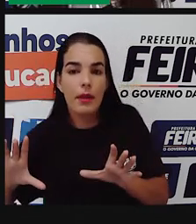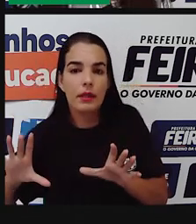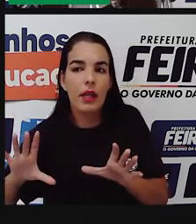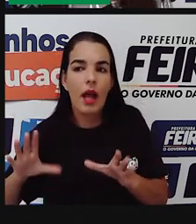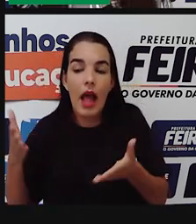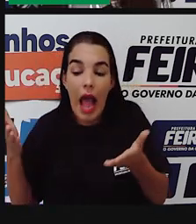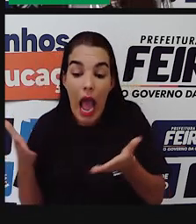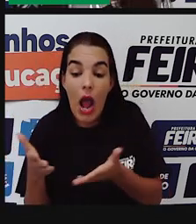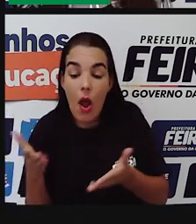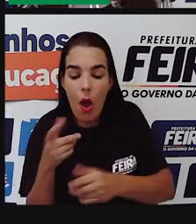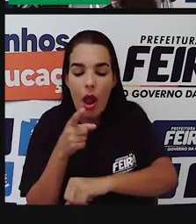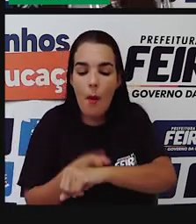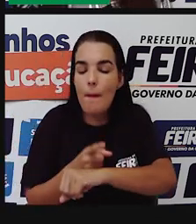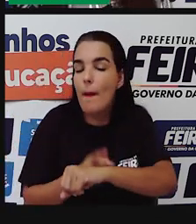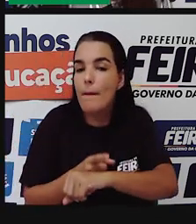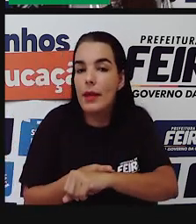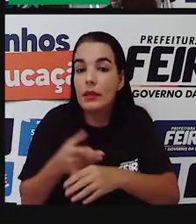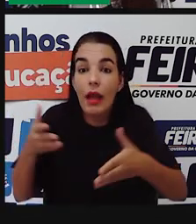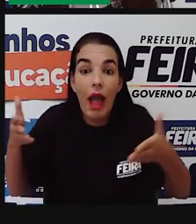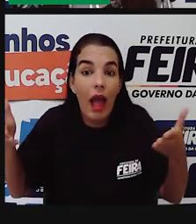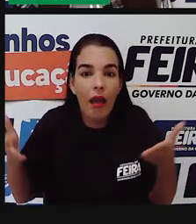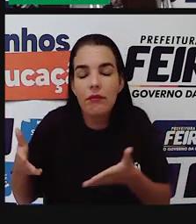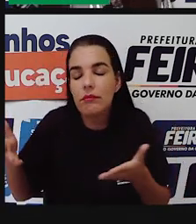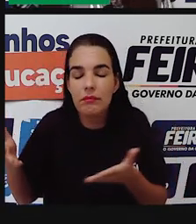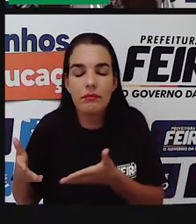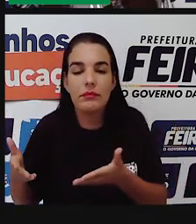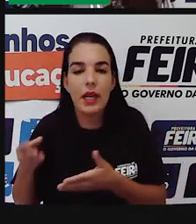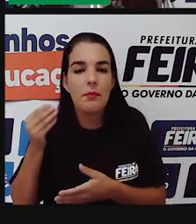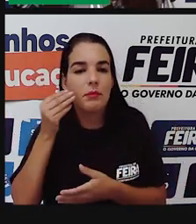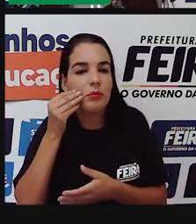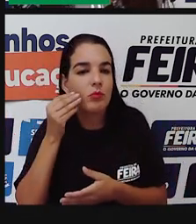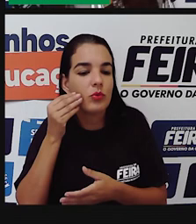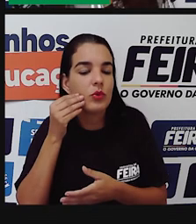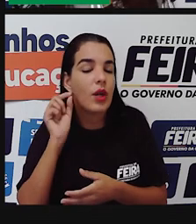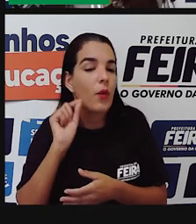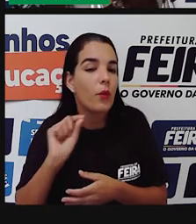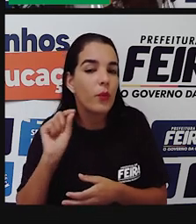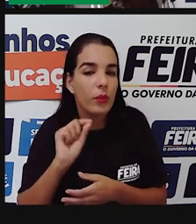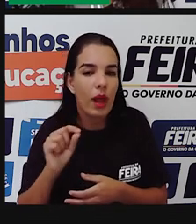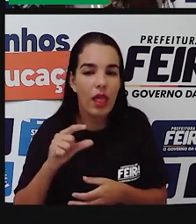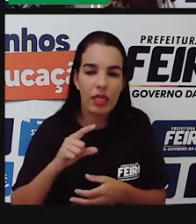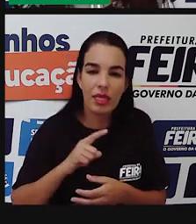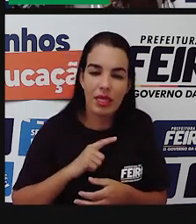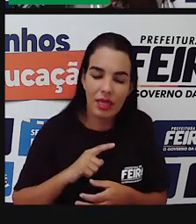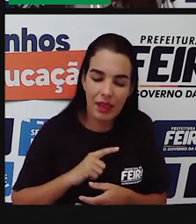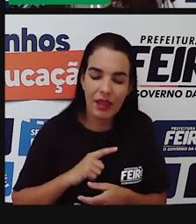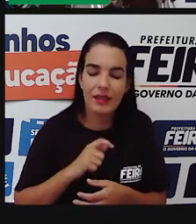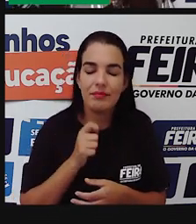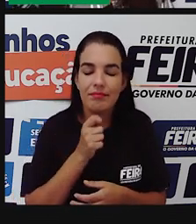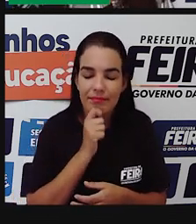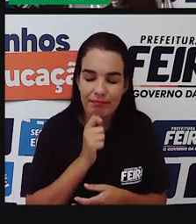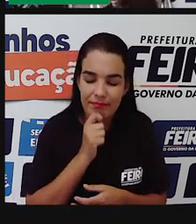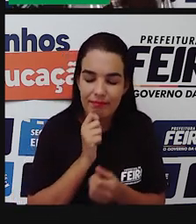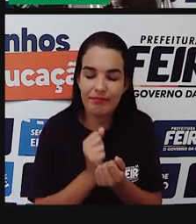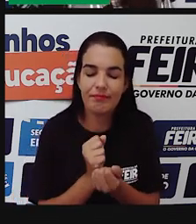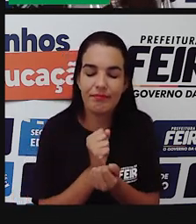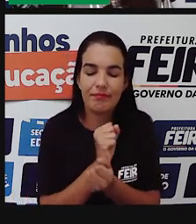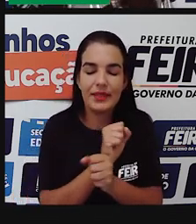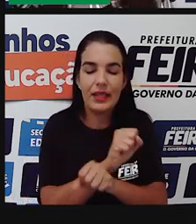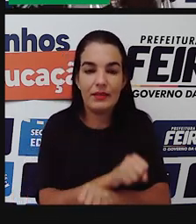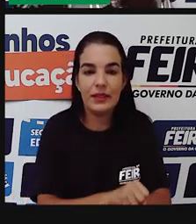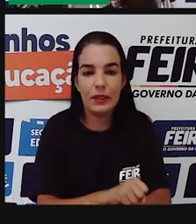ele traz para o ano de 2021, e a gente vê que ainda há escravidão, porém,